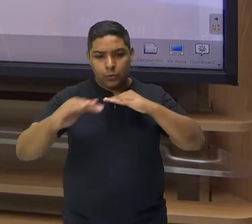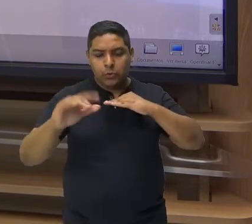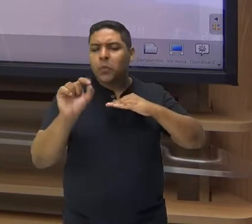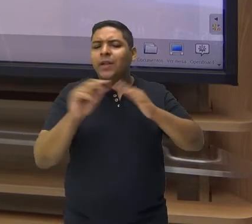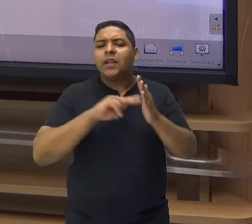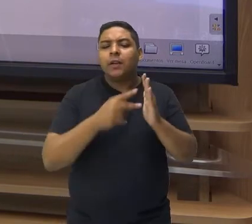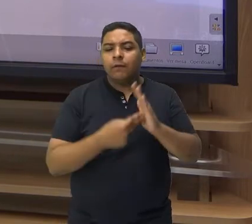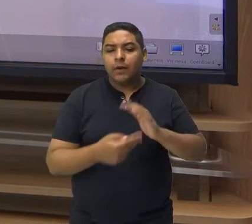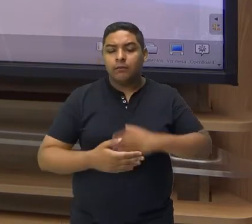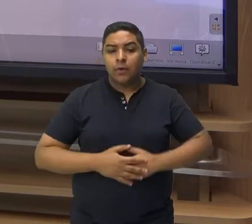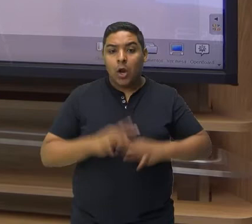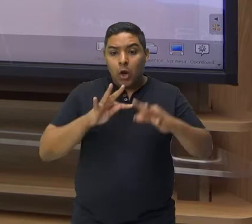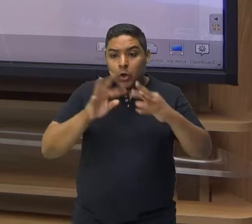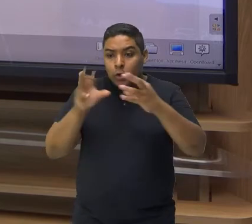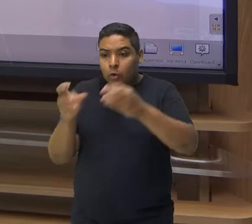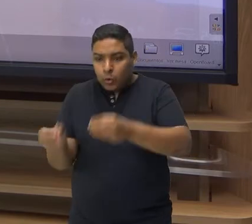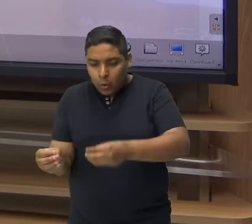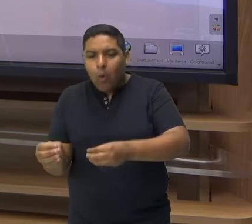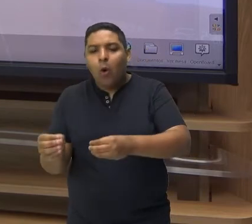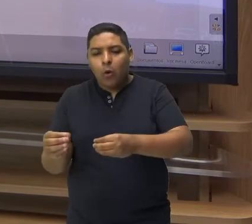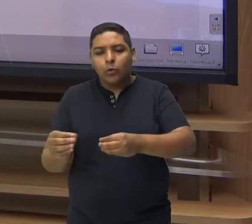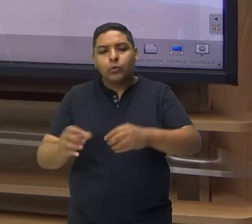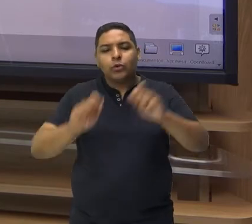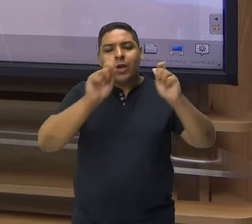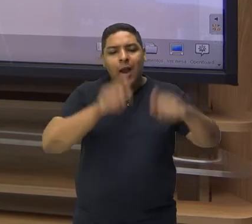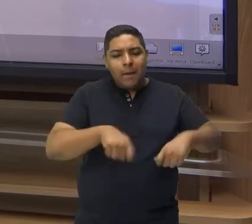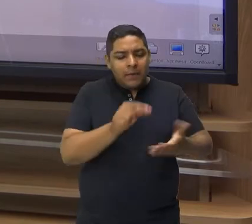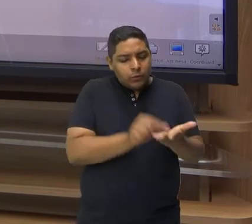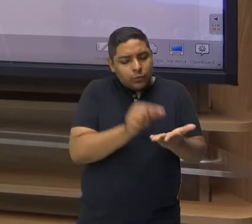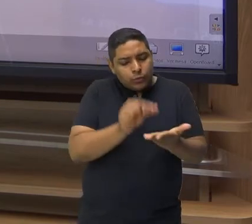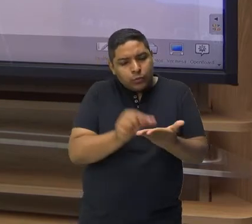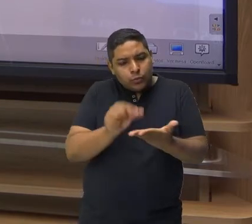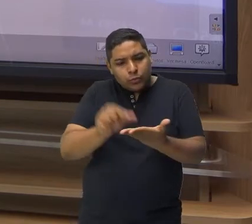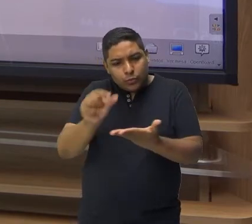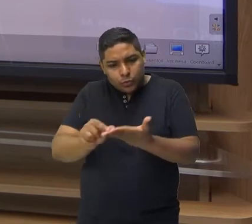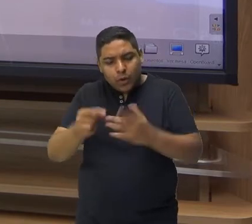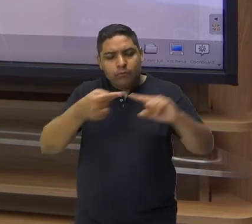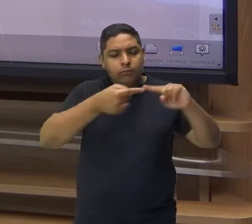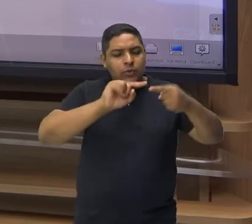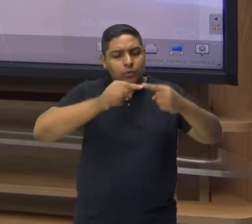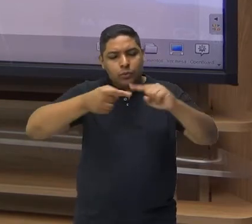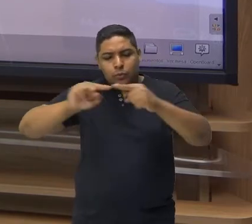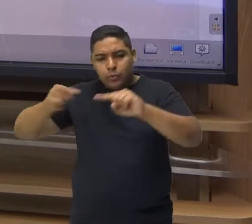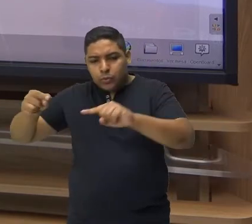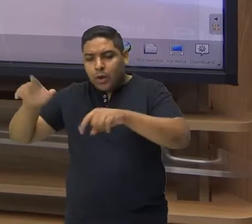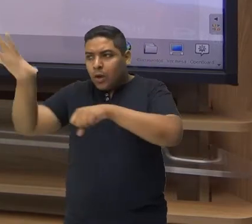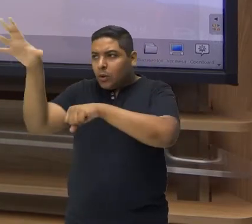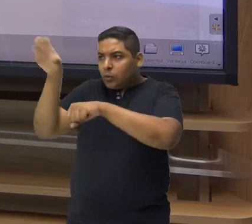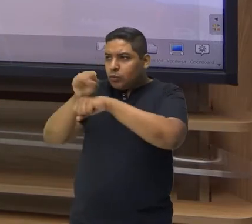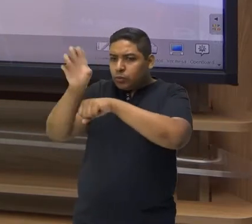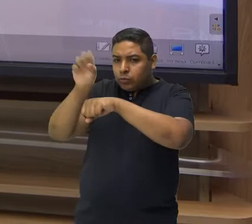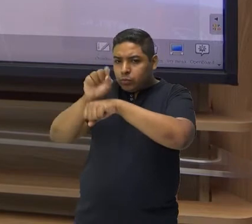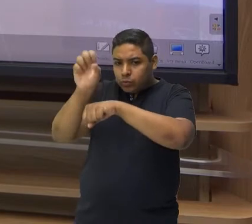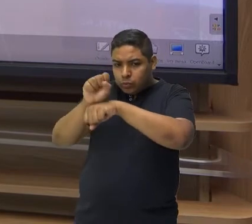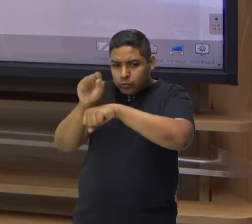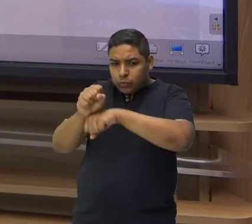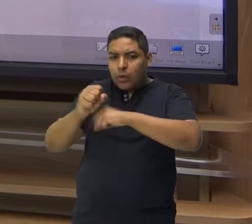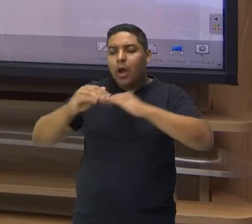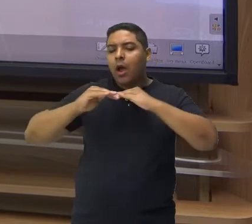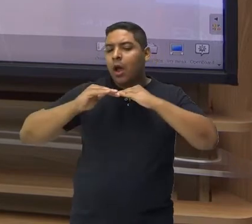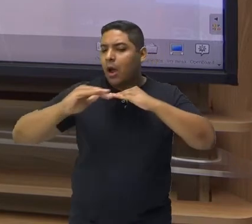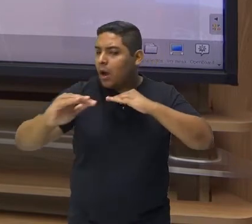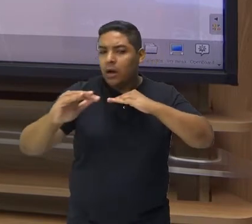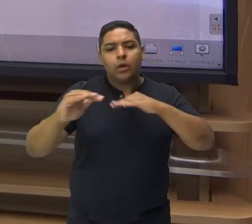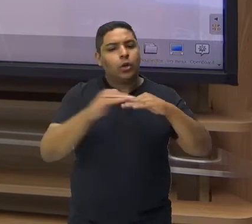quer dizer isso? Que todos os capacitores na associação em série vão acumular a mesma quantidade de carga